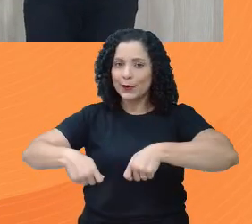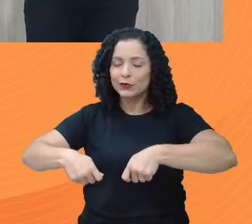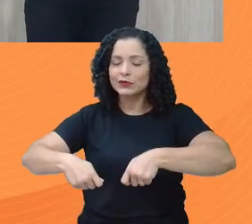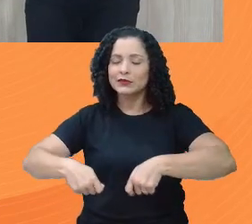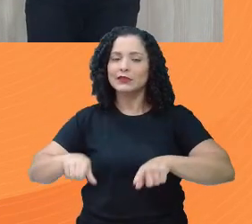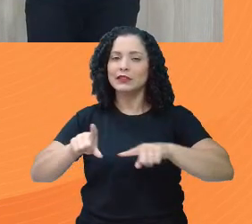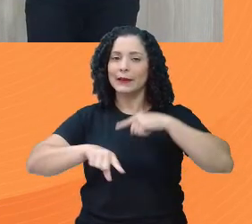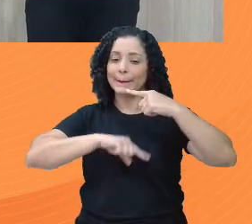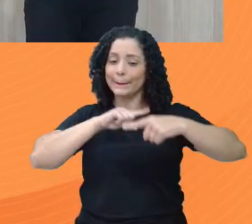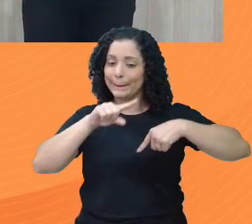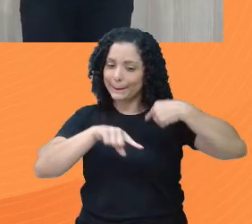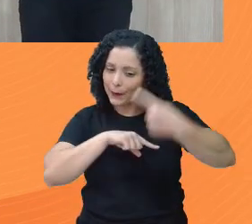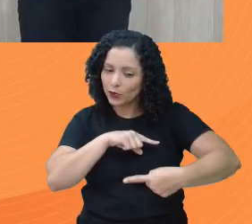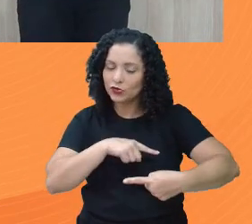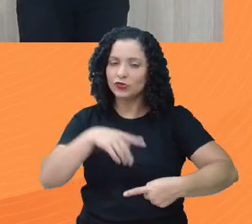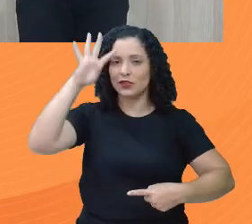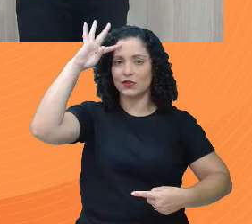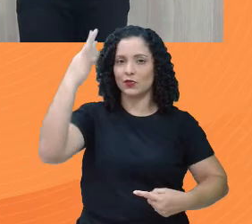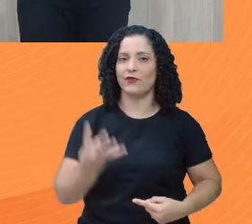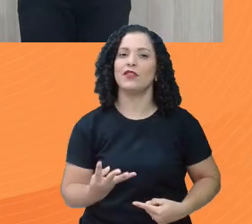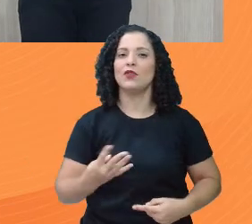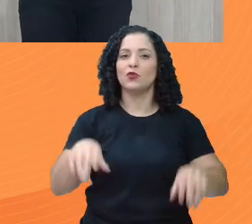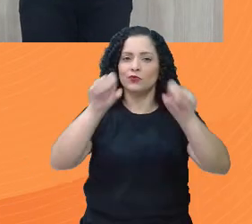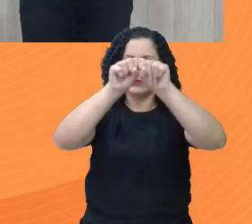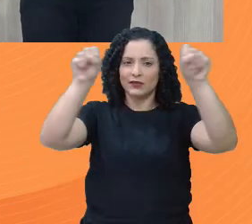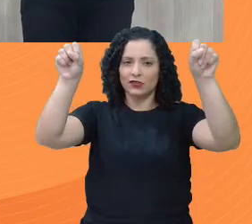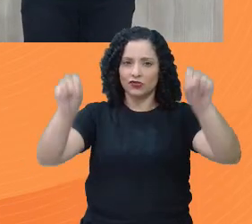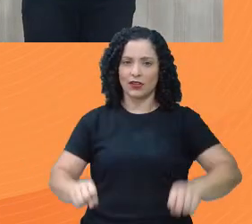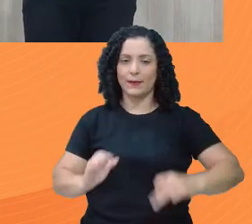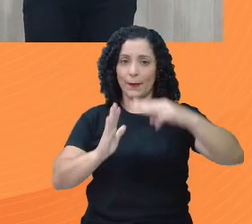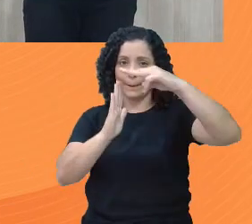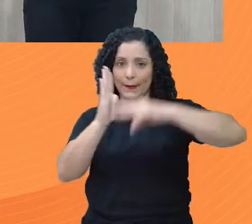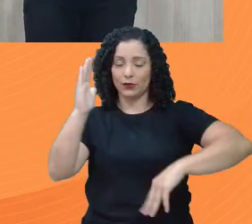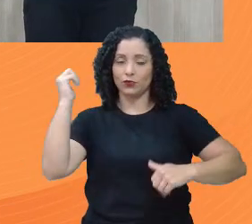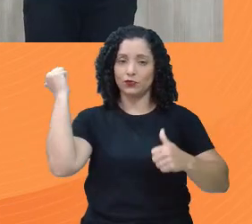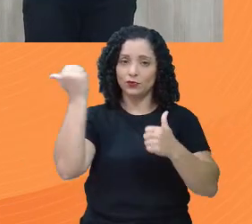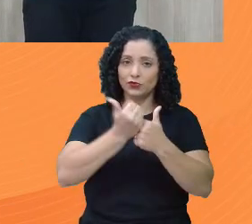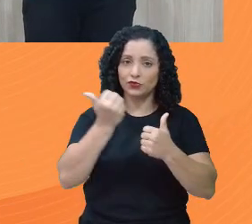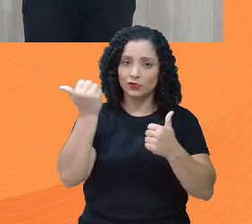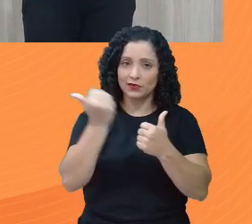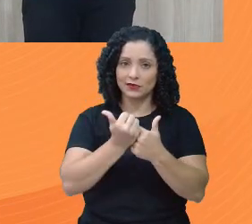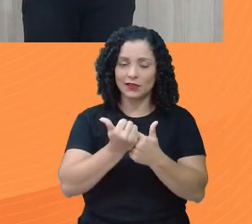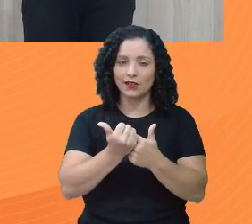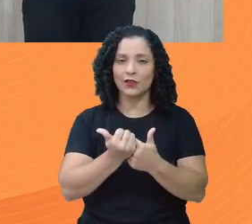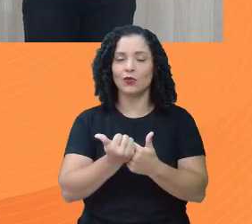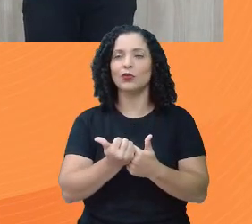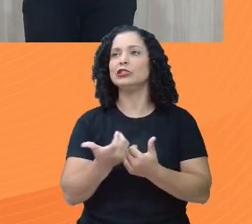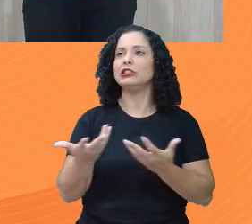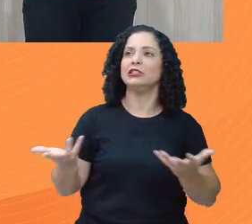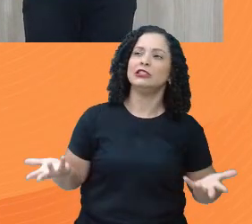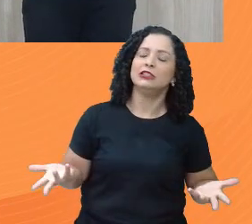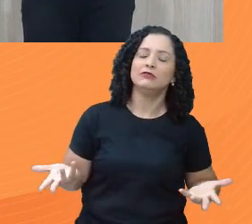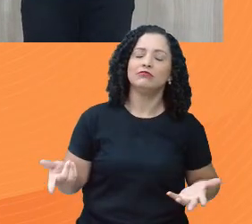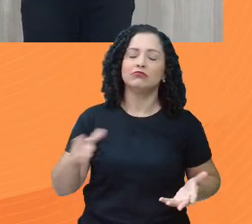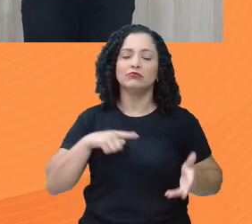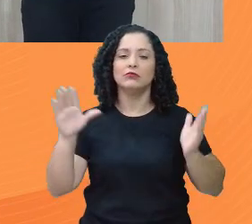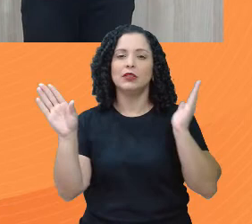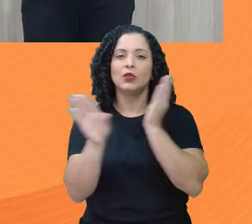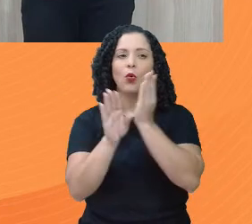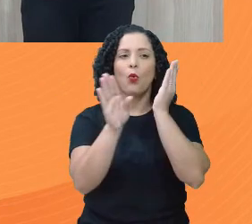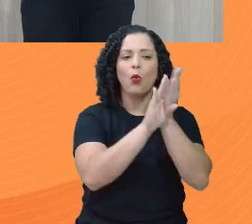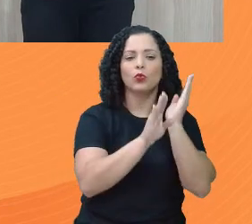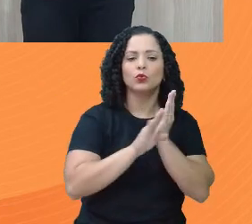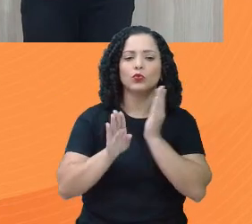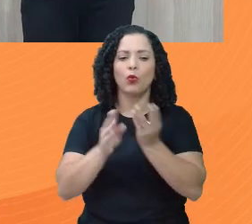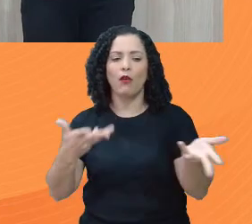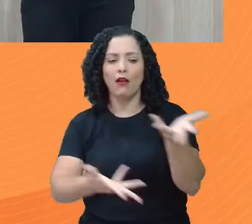gente resolveu o mesmo sistema pelo método da substituição, certo? Onde a gente encontrou aí